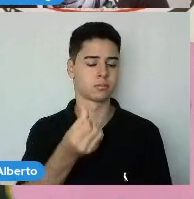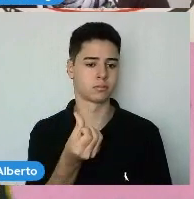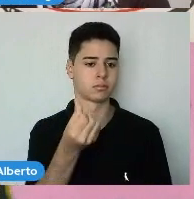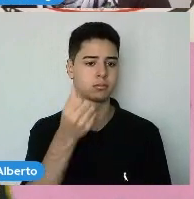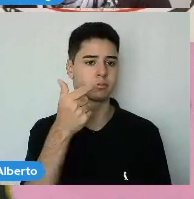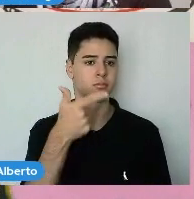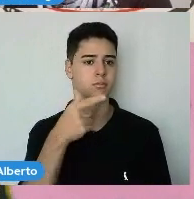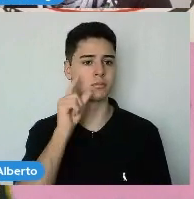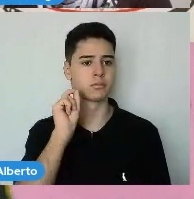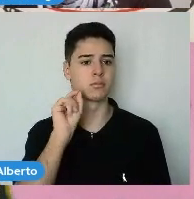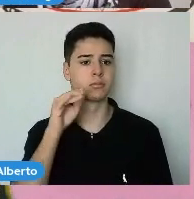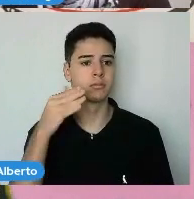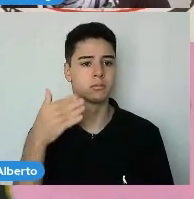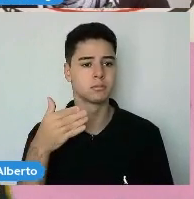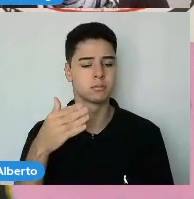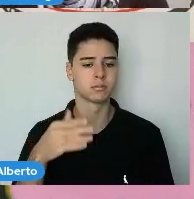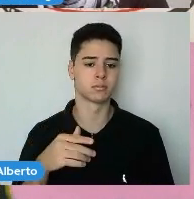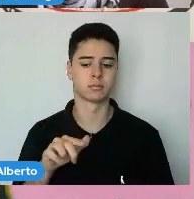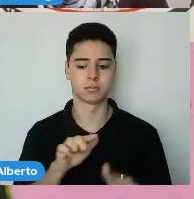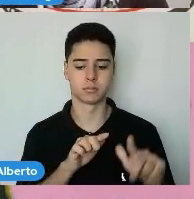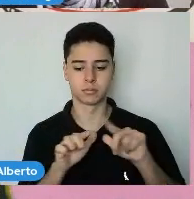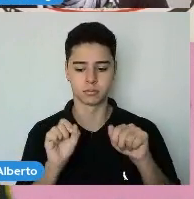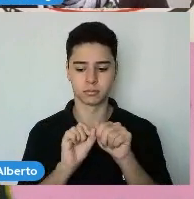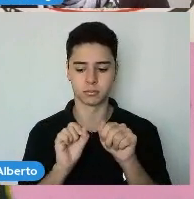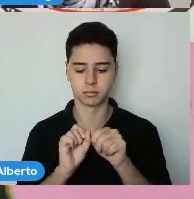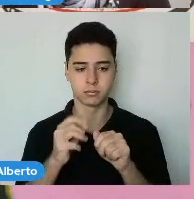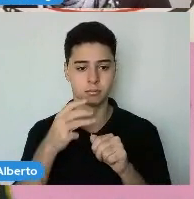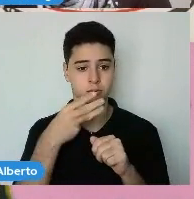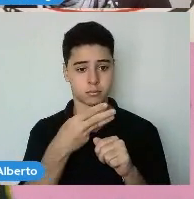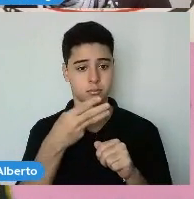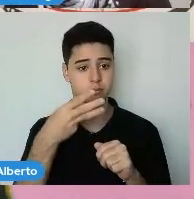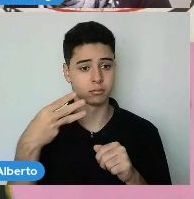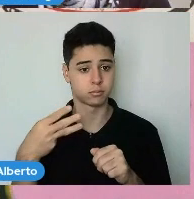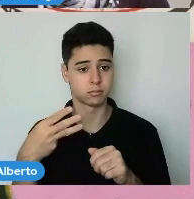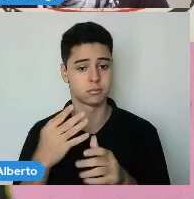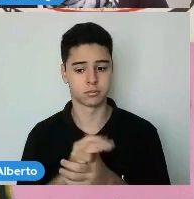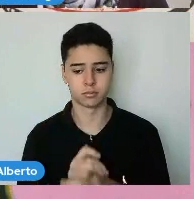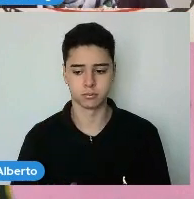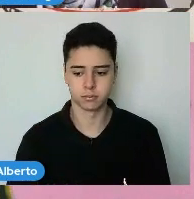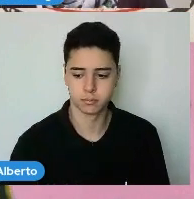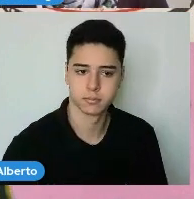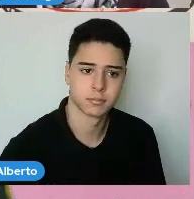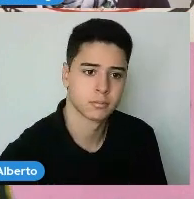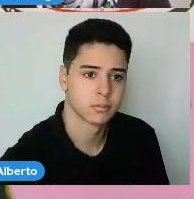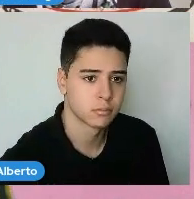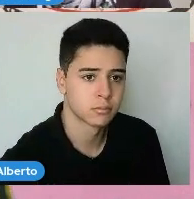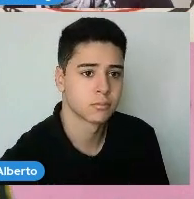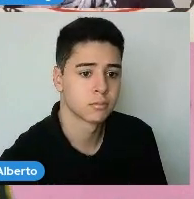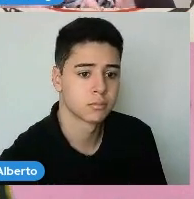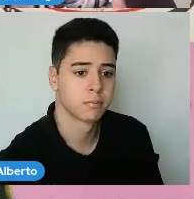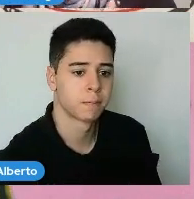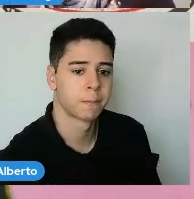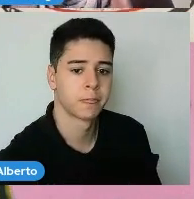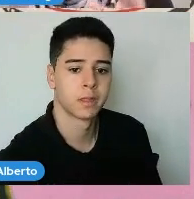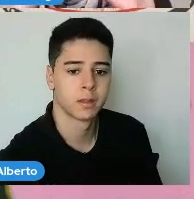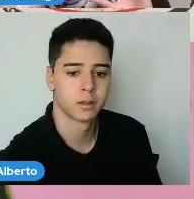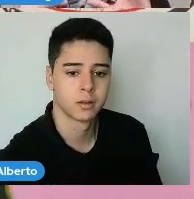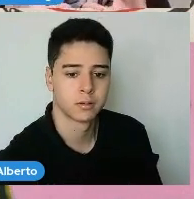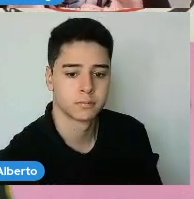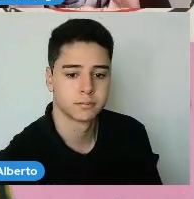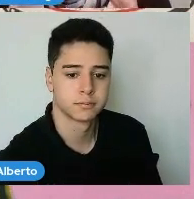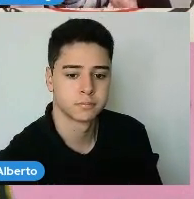verdade, esse trabalho é composto por 33, tá? 33